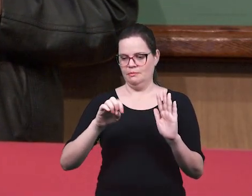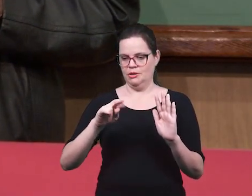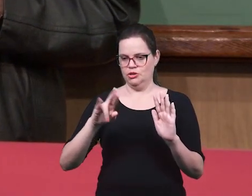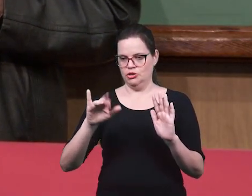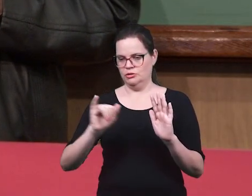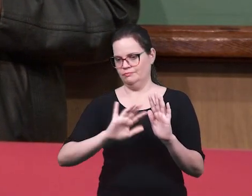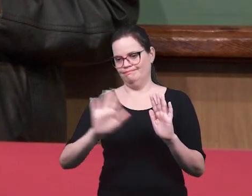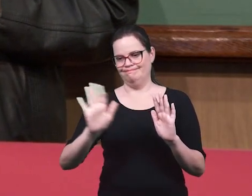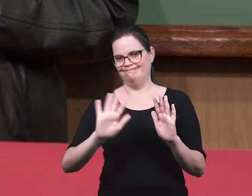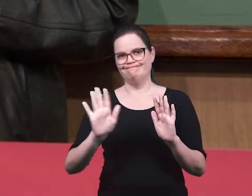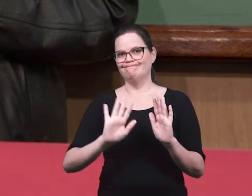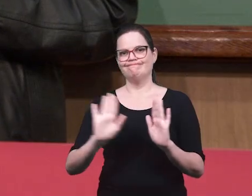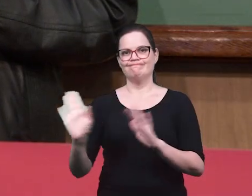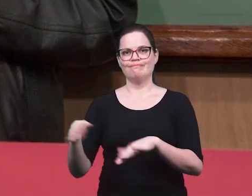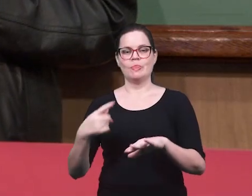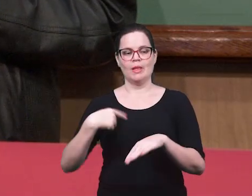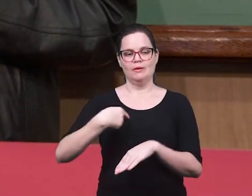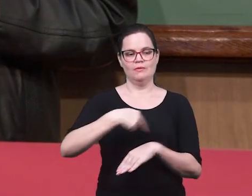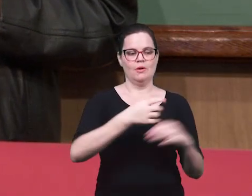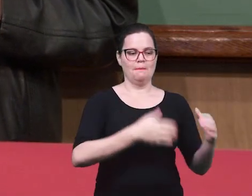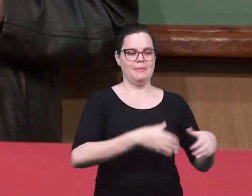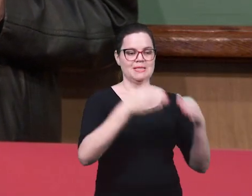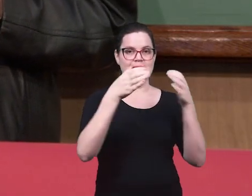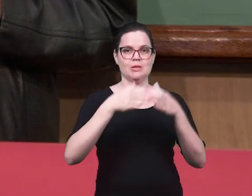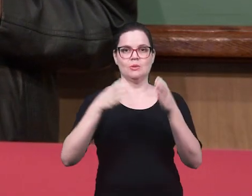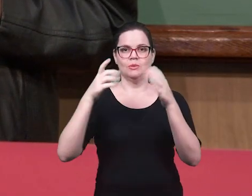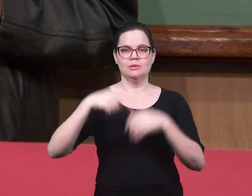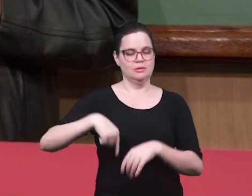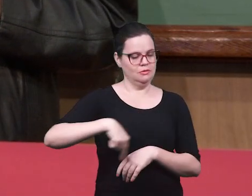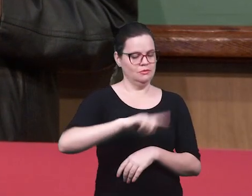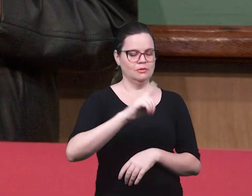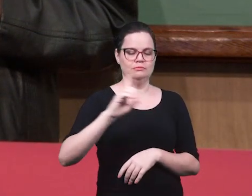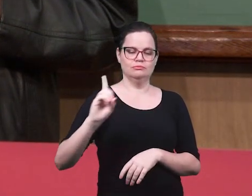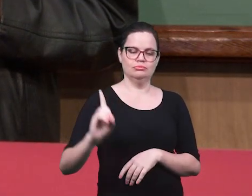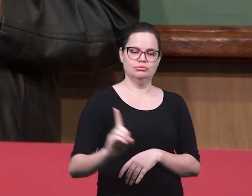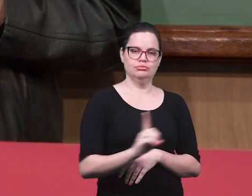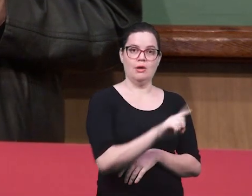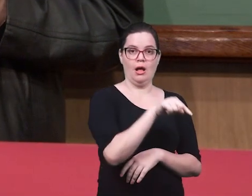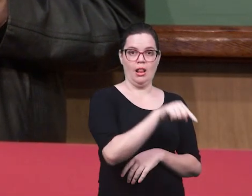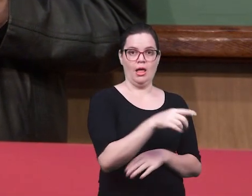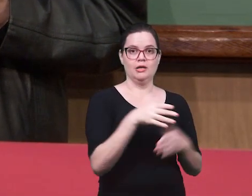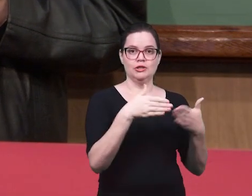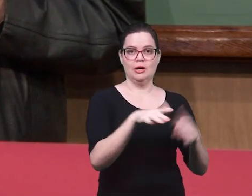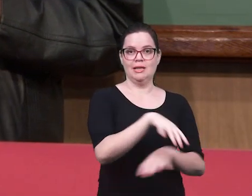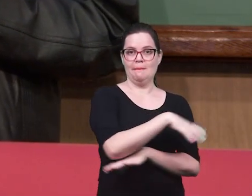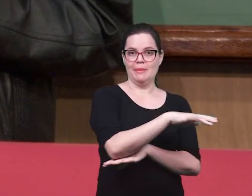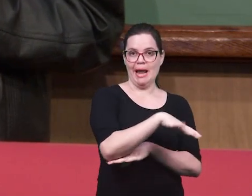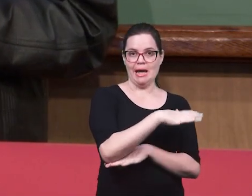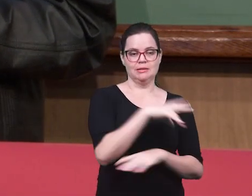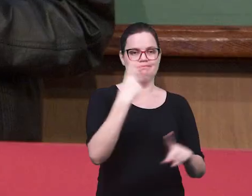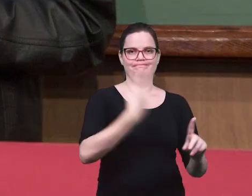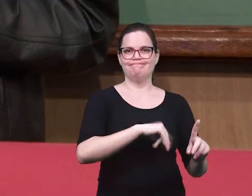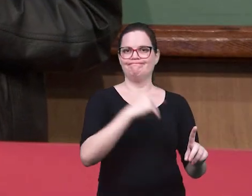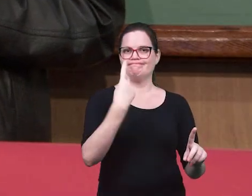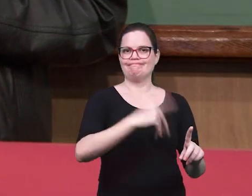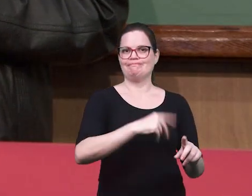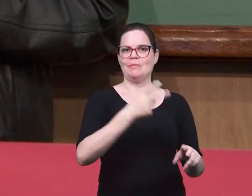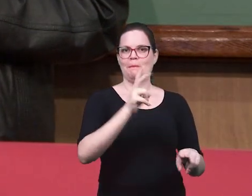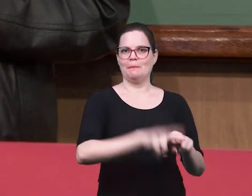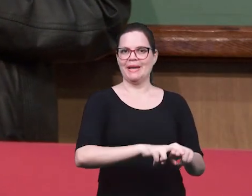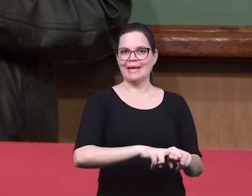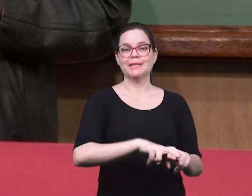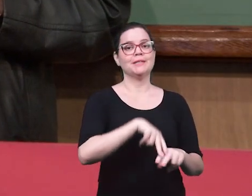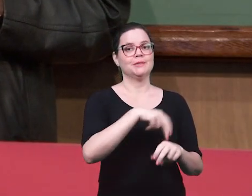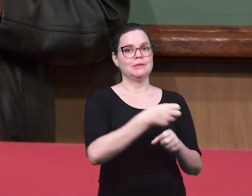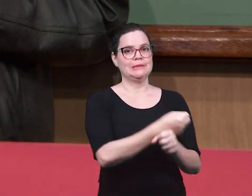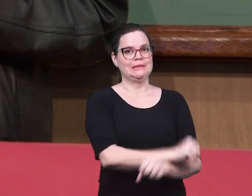a revelação. Né? E aí ele chega lá, recebe, né, uma surra na praça, ele é preso, mas o